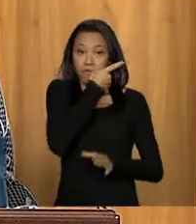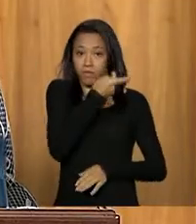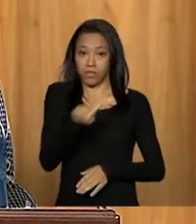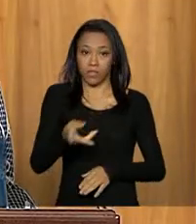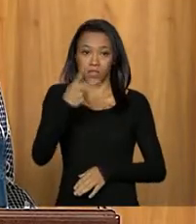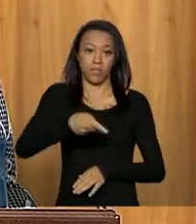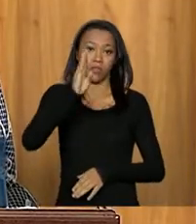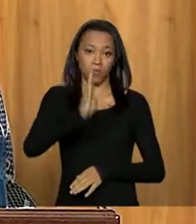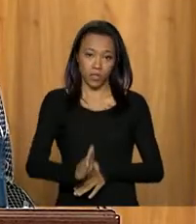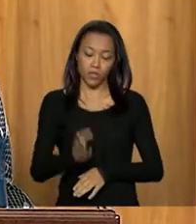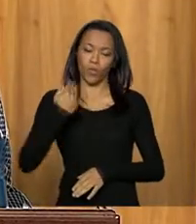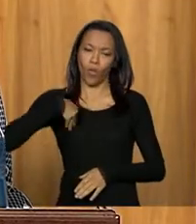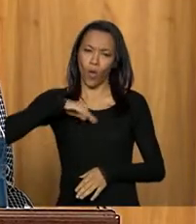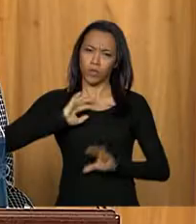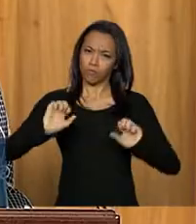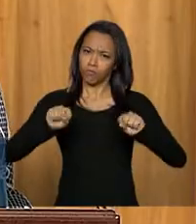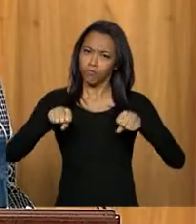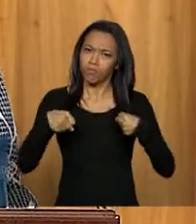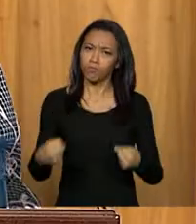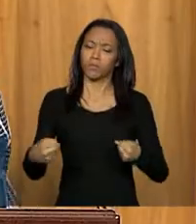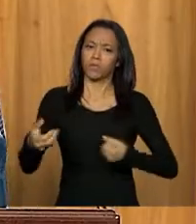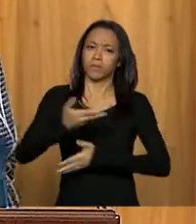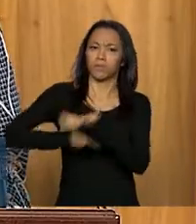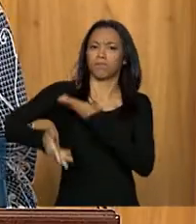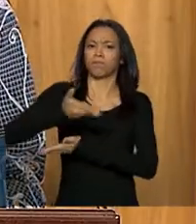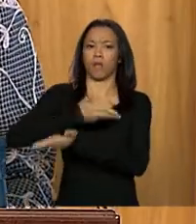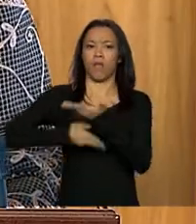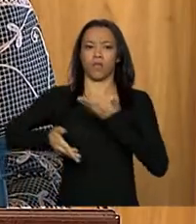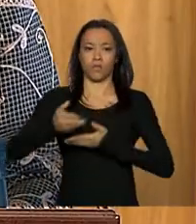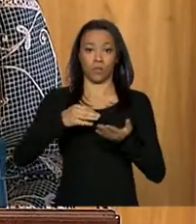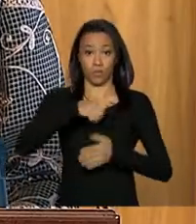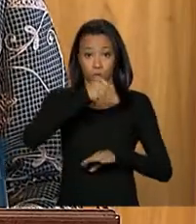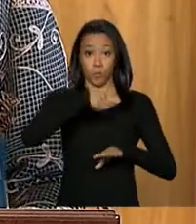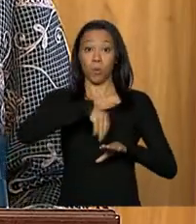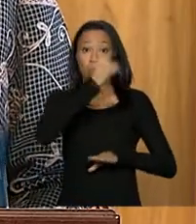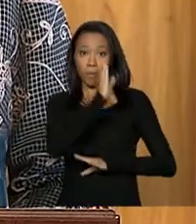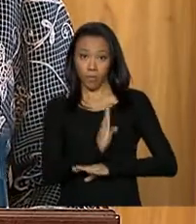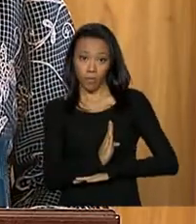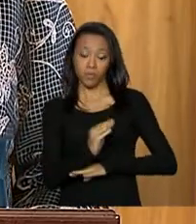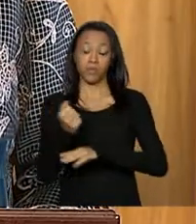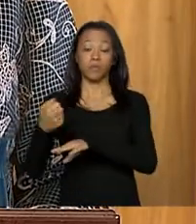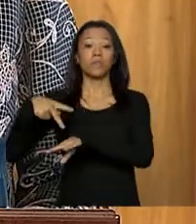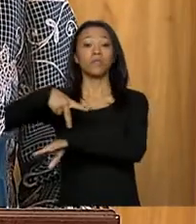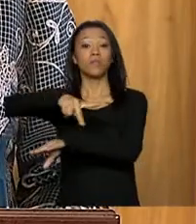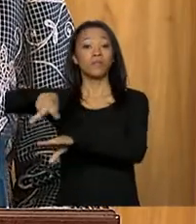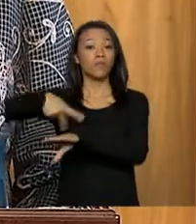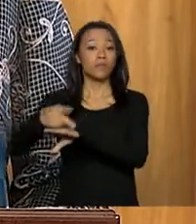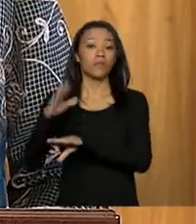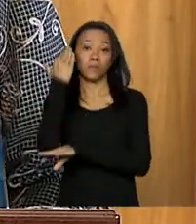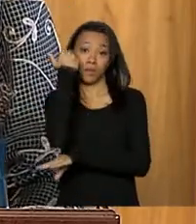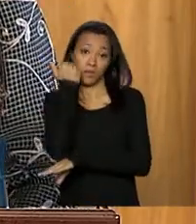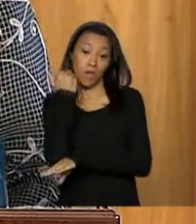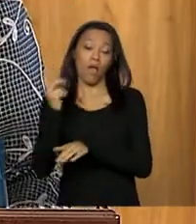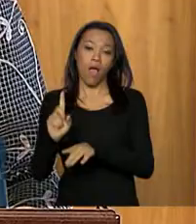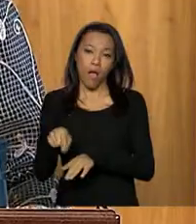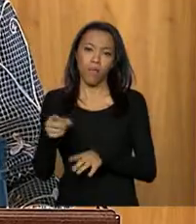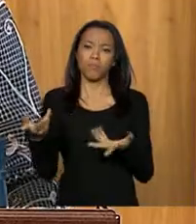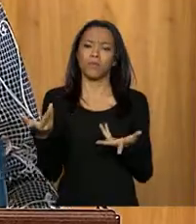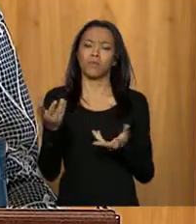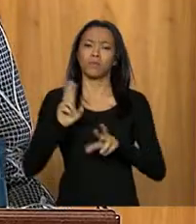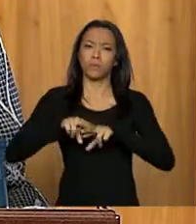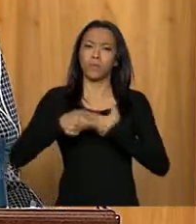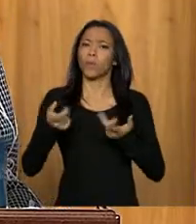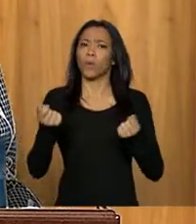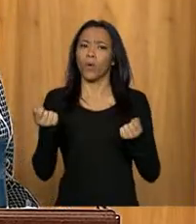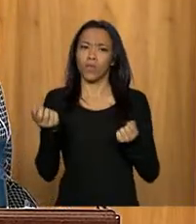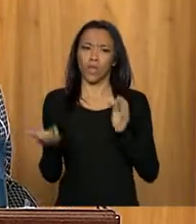Celebramos o fortalecimento dos vínculos entre nossos países, favorecidos pelos progressos